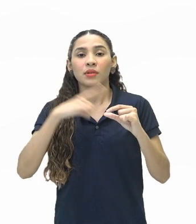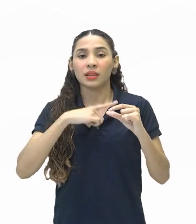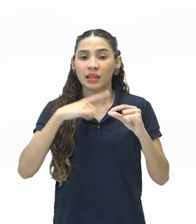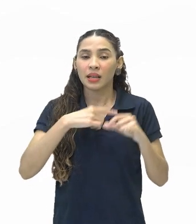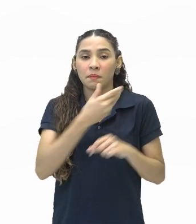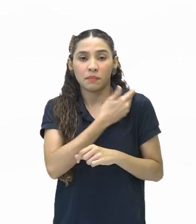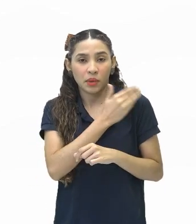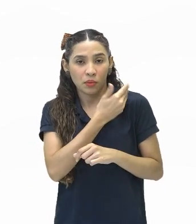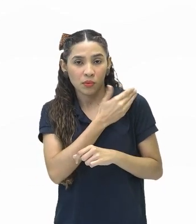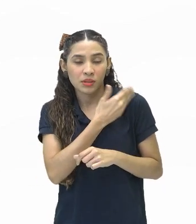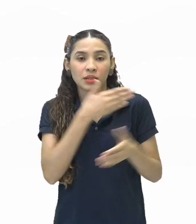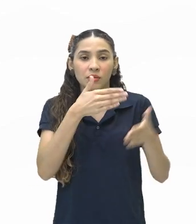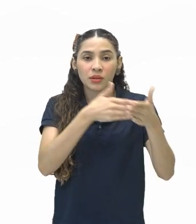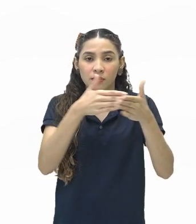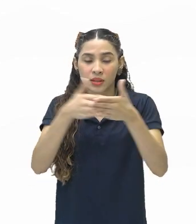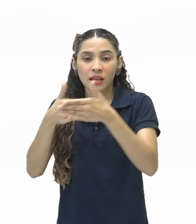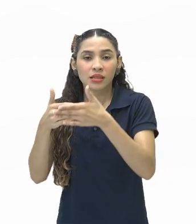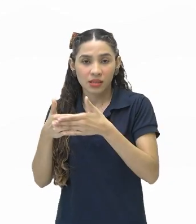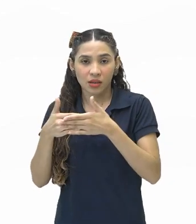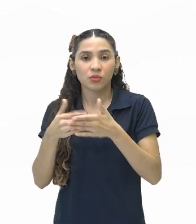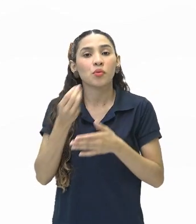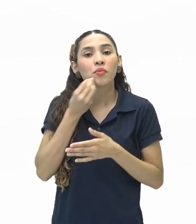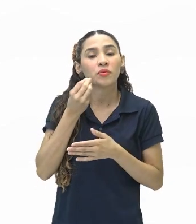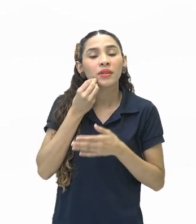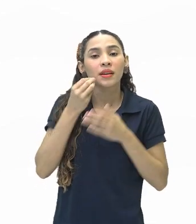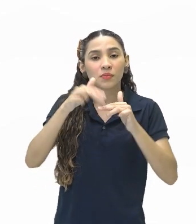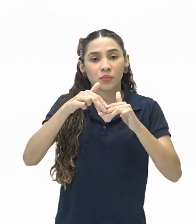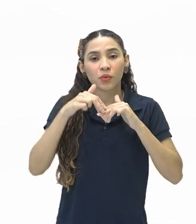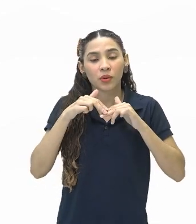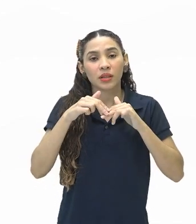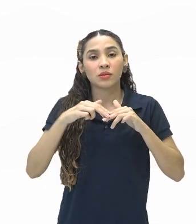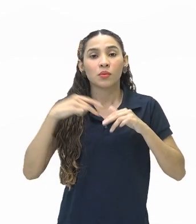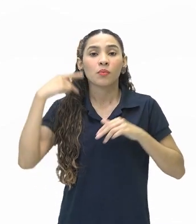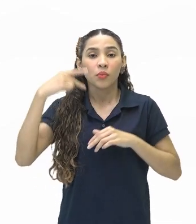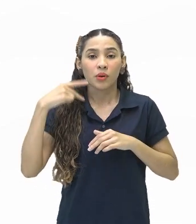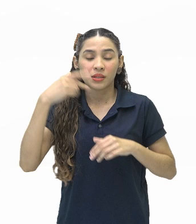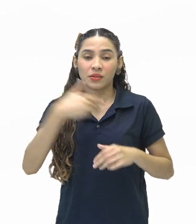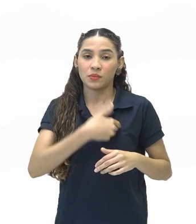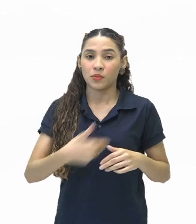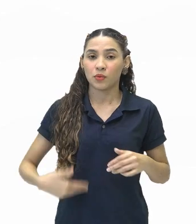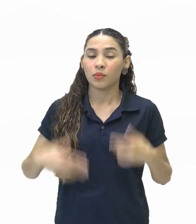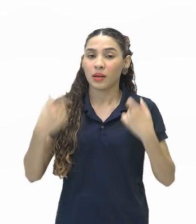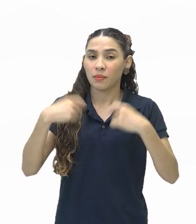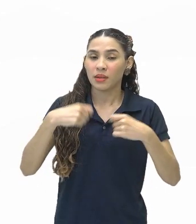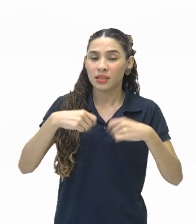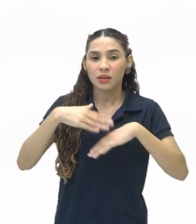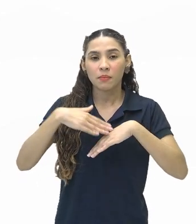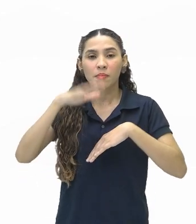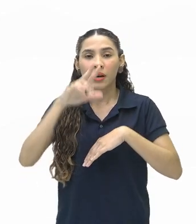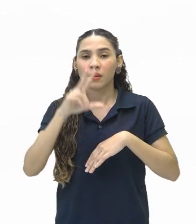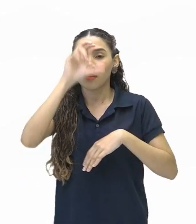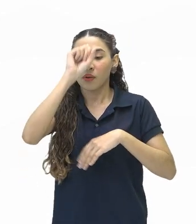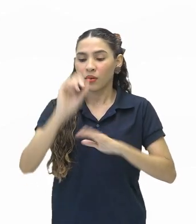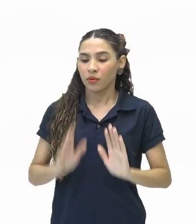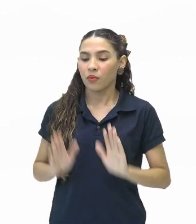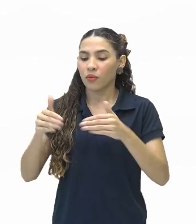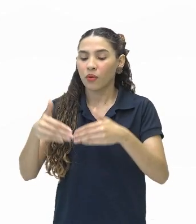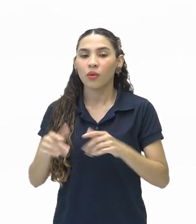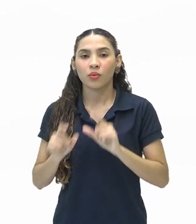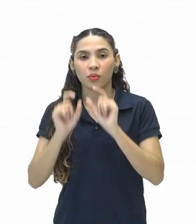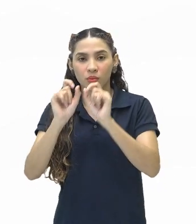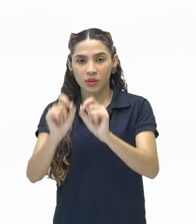discriminação, limitando suas oportunidades. Por isso que políticas públicas devem estar cada vez mais voltadas para